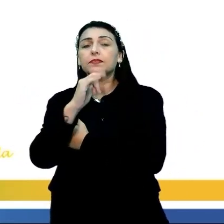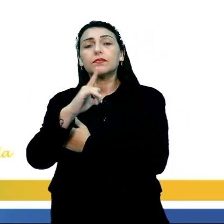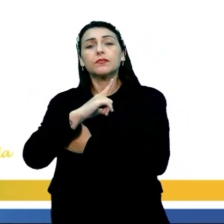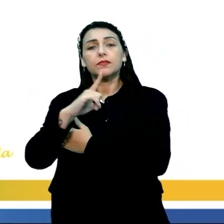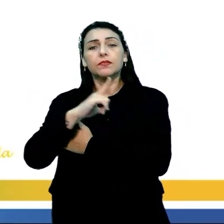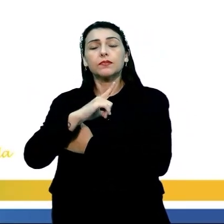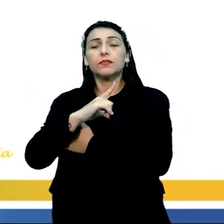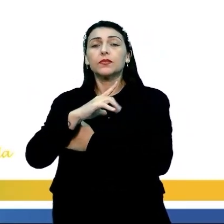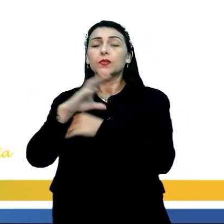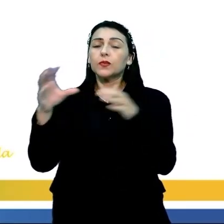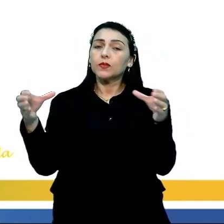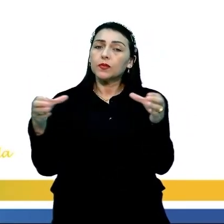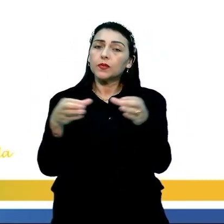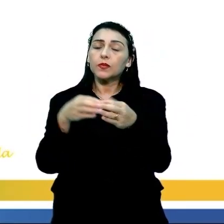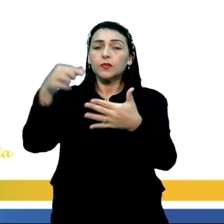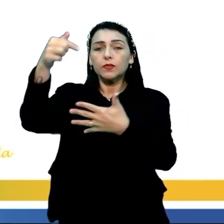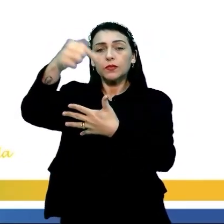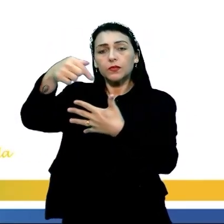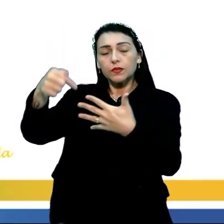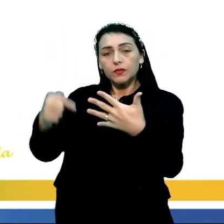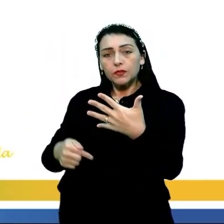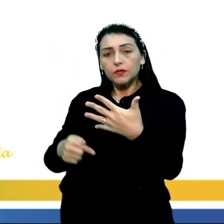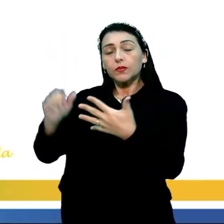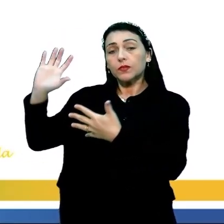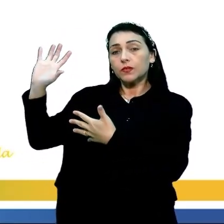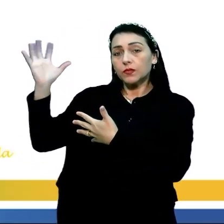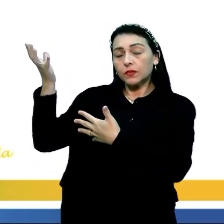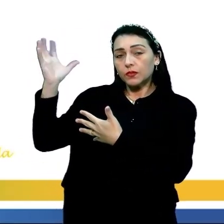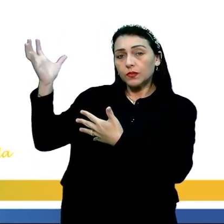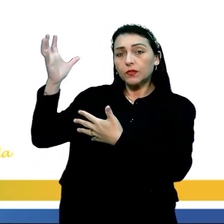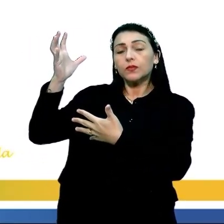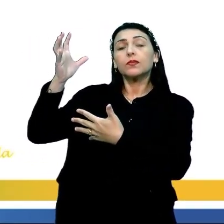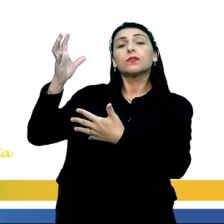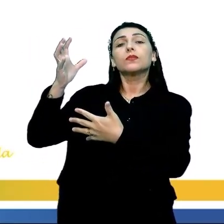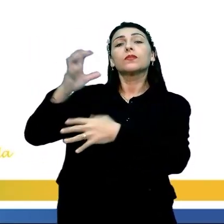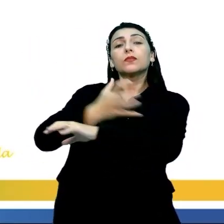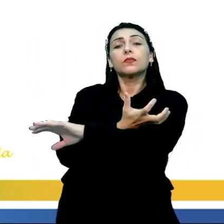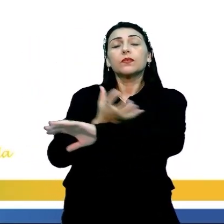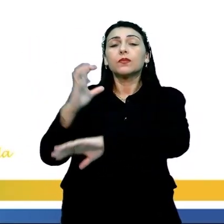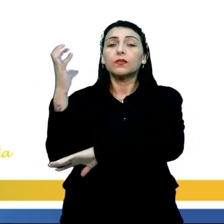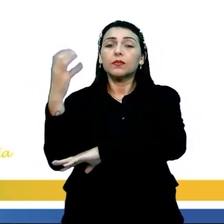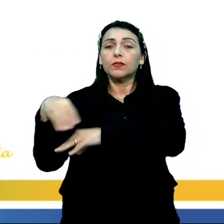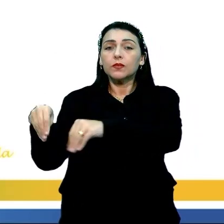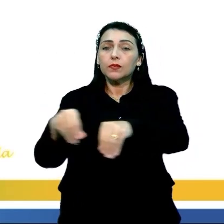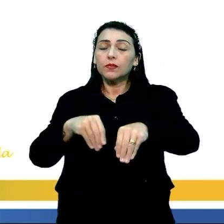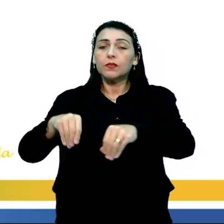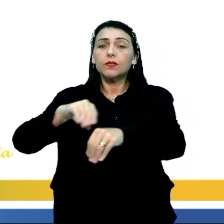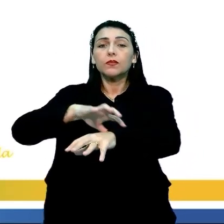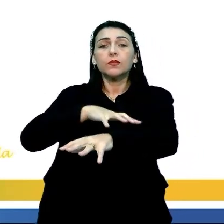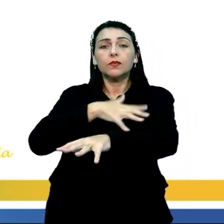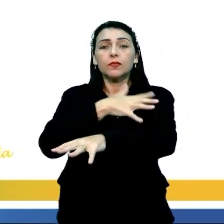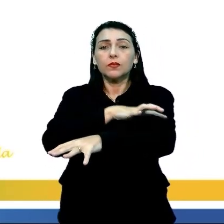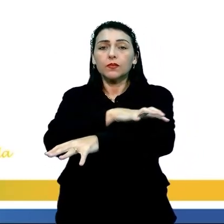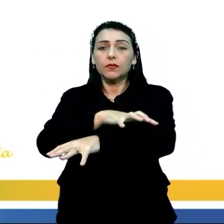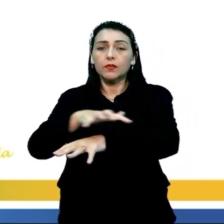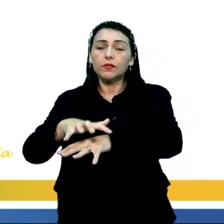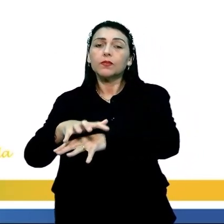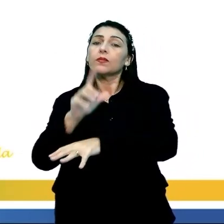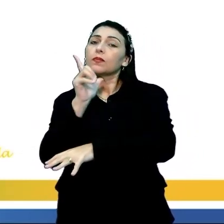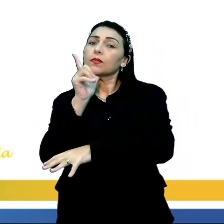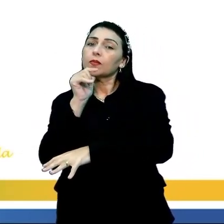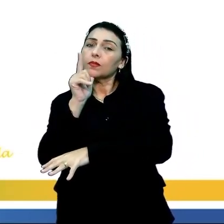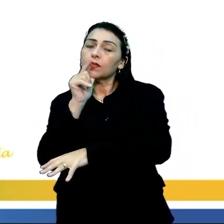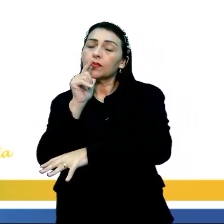aí um conjunto de elementos. Esses elementos são o clima, vegetação, o solo, o relevo e a